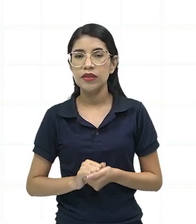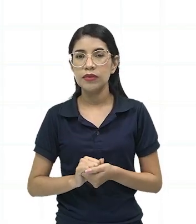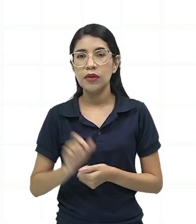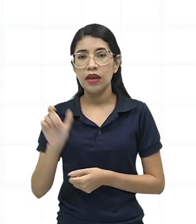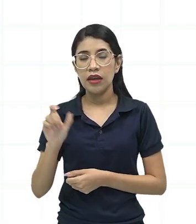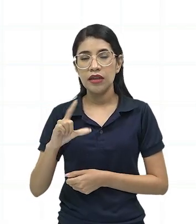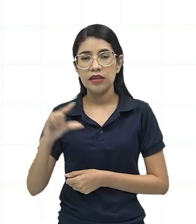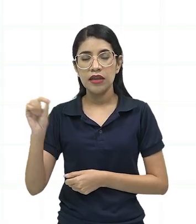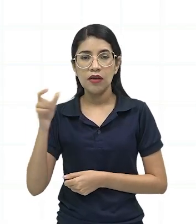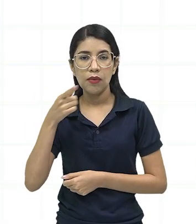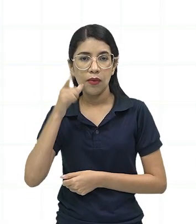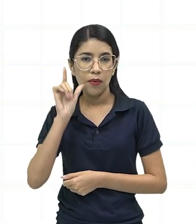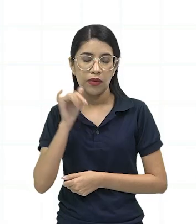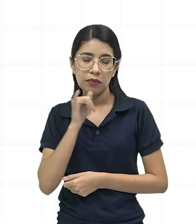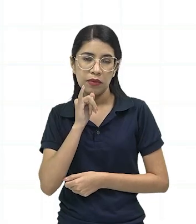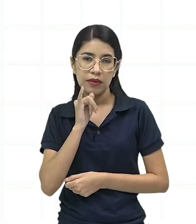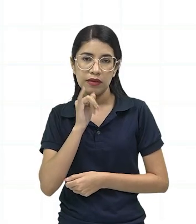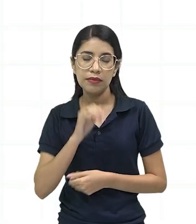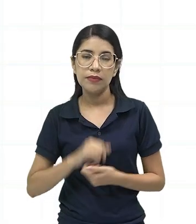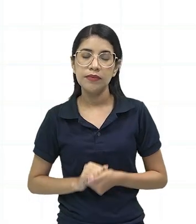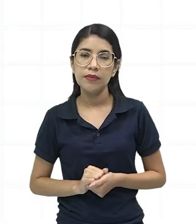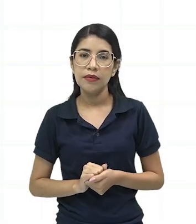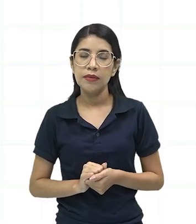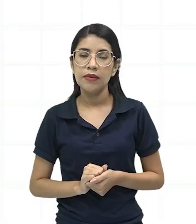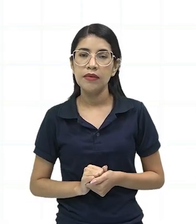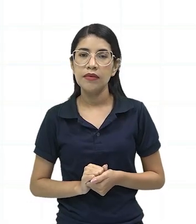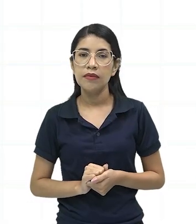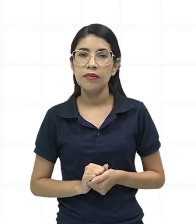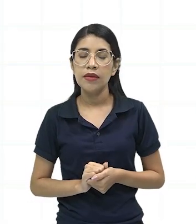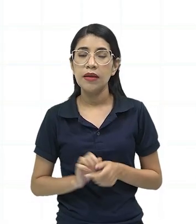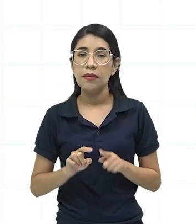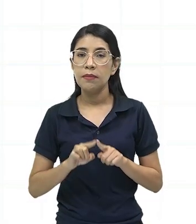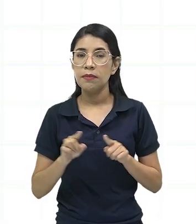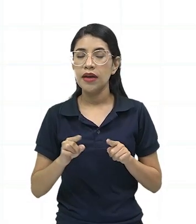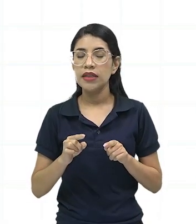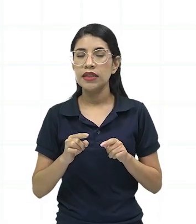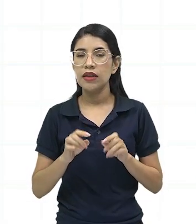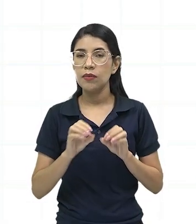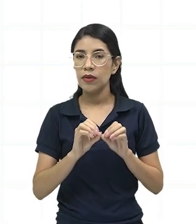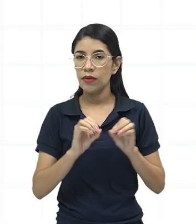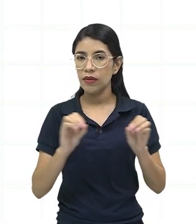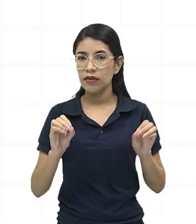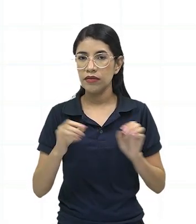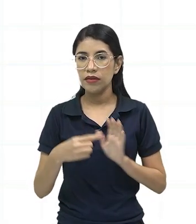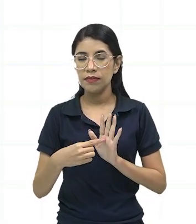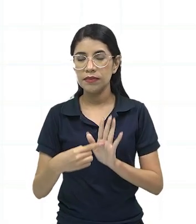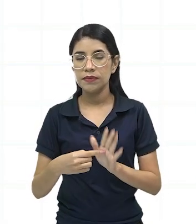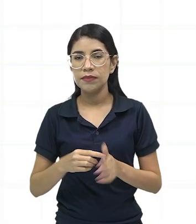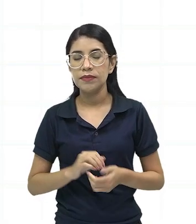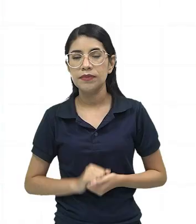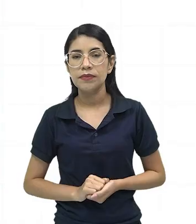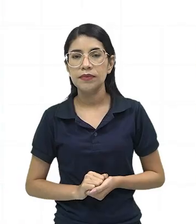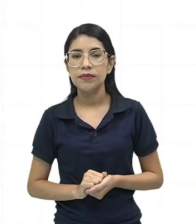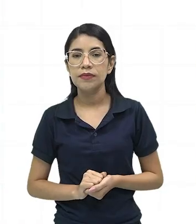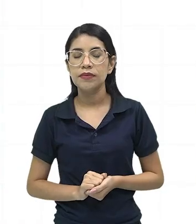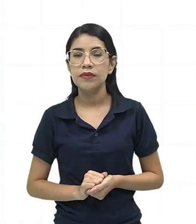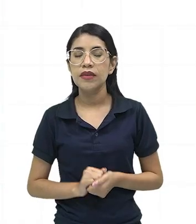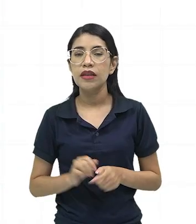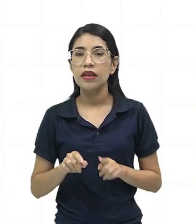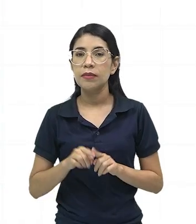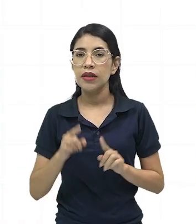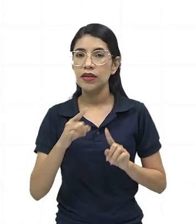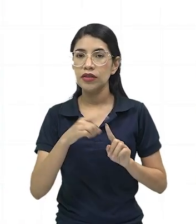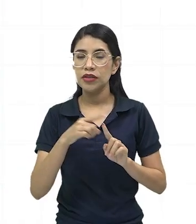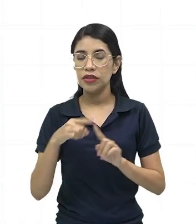saiu ontem, por exemplo, mas em forma de oração. Eu tenho então alguns